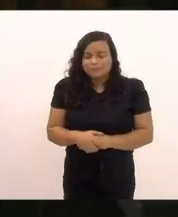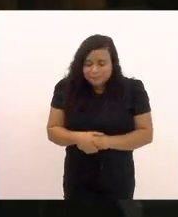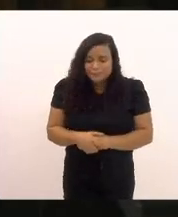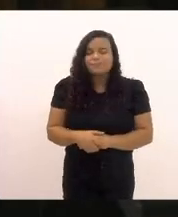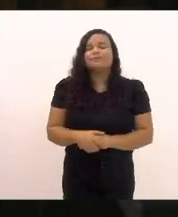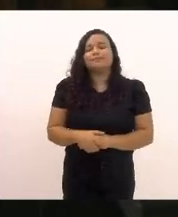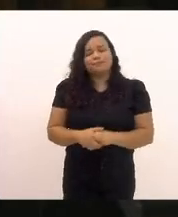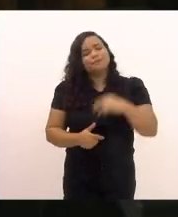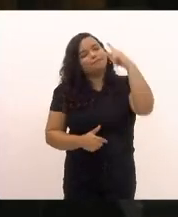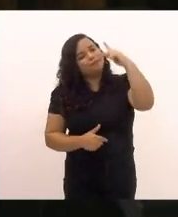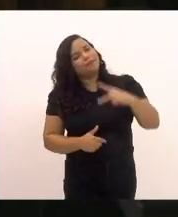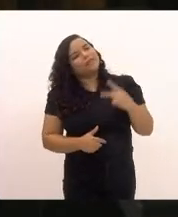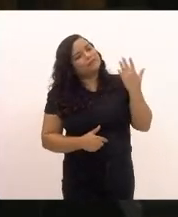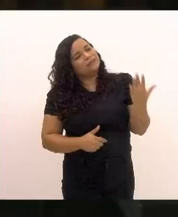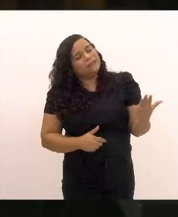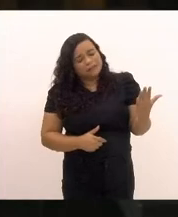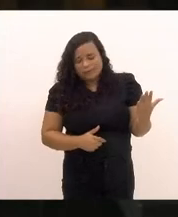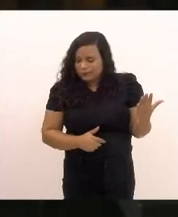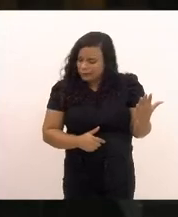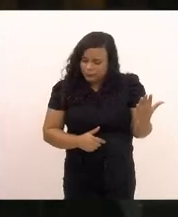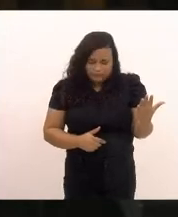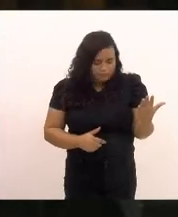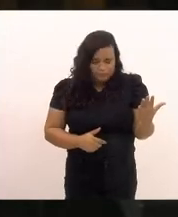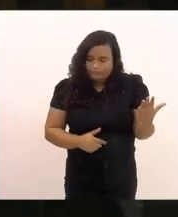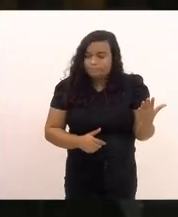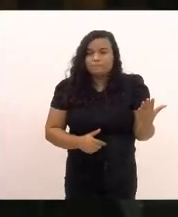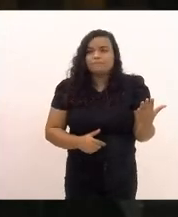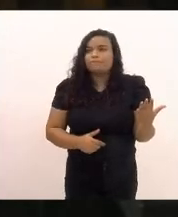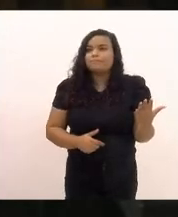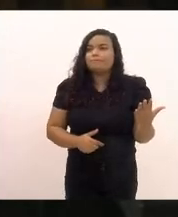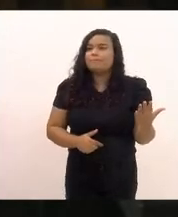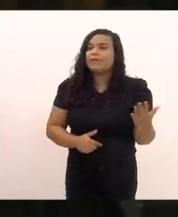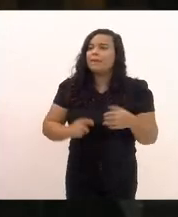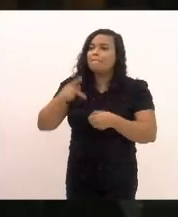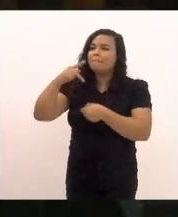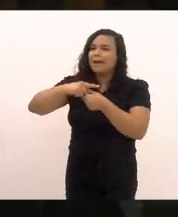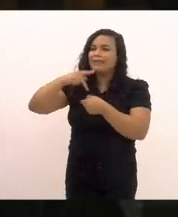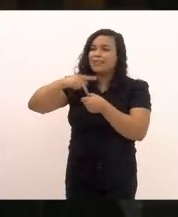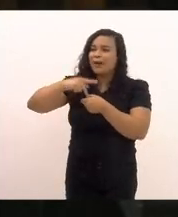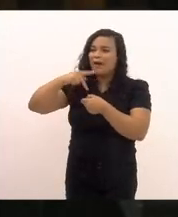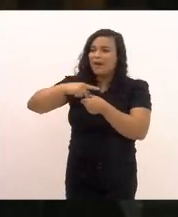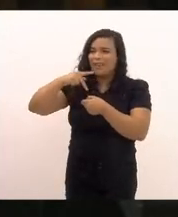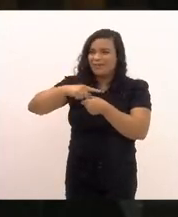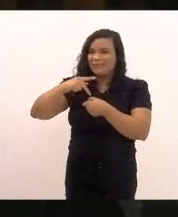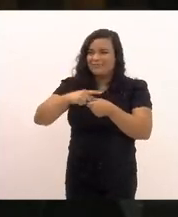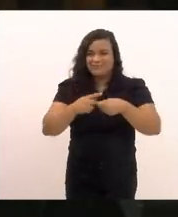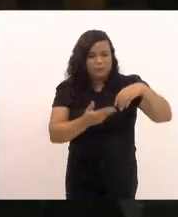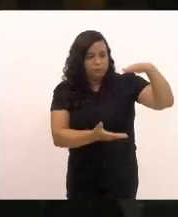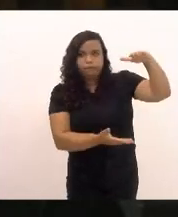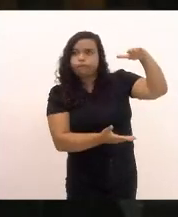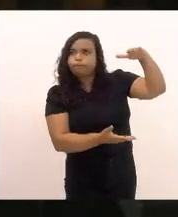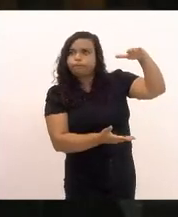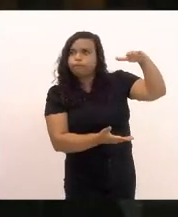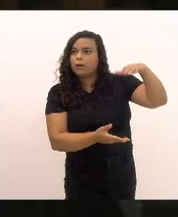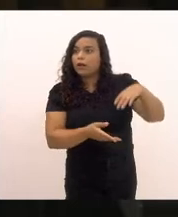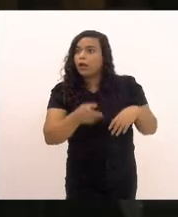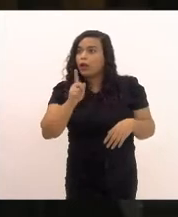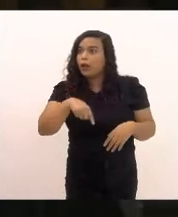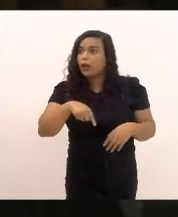Senhora presidente, barril de petróleo está batendo mais